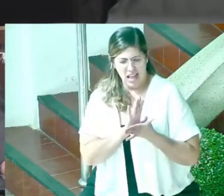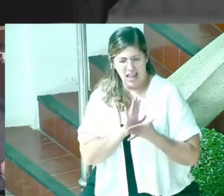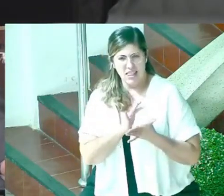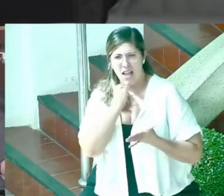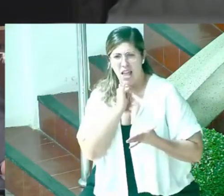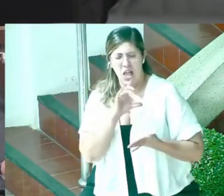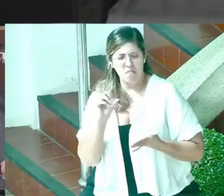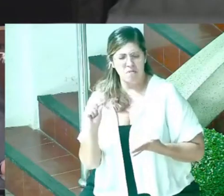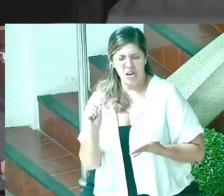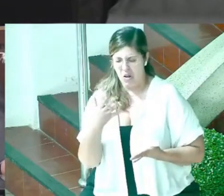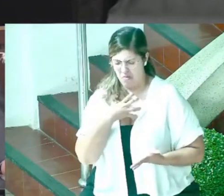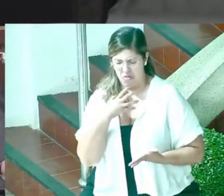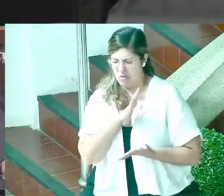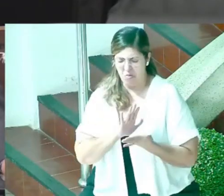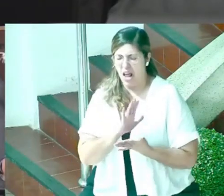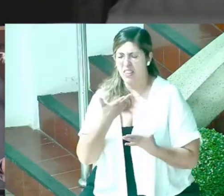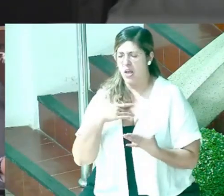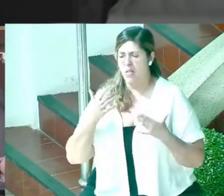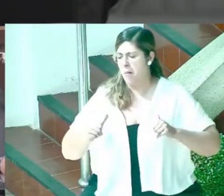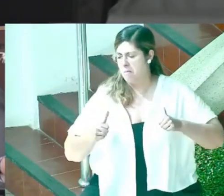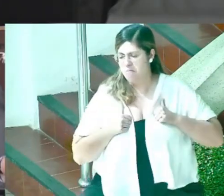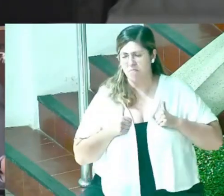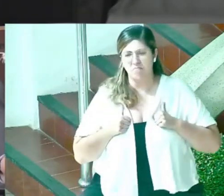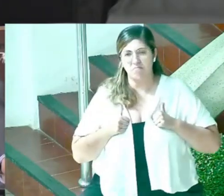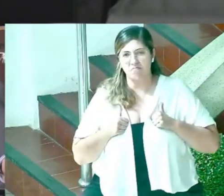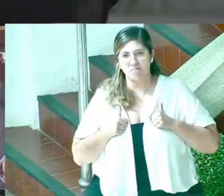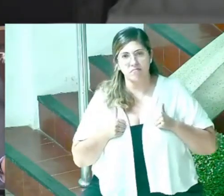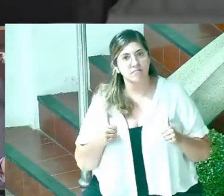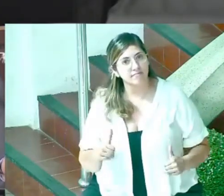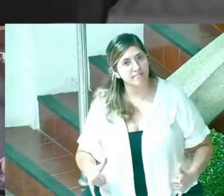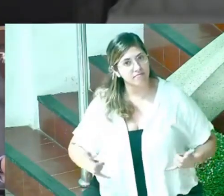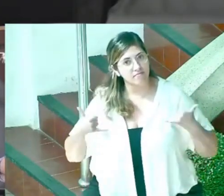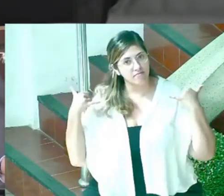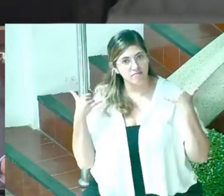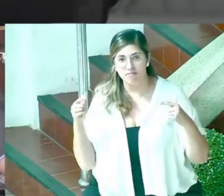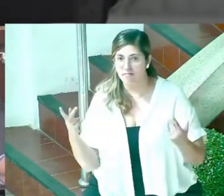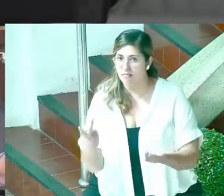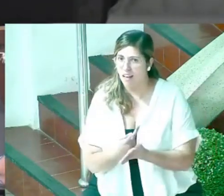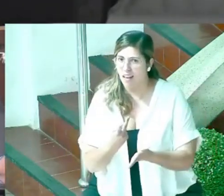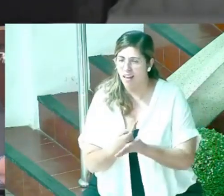você. Eu perdoei, está perdoado.